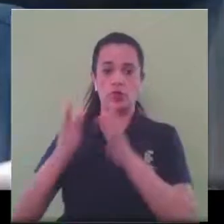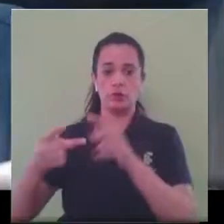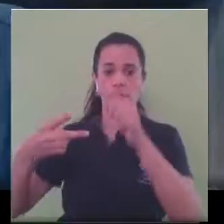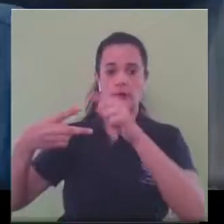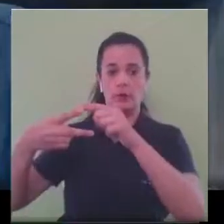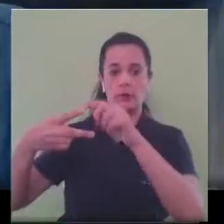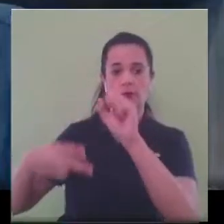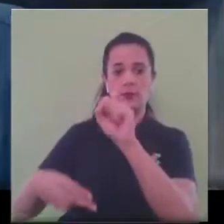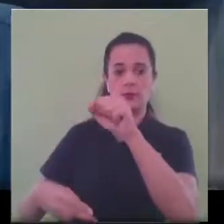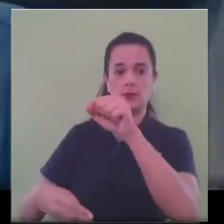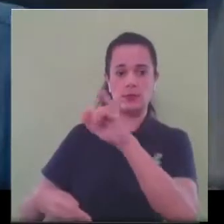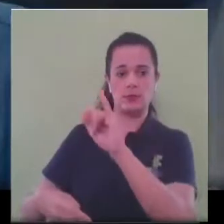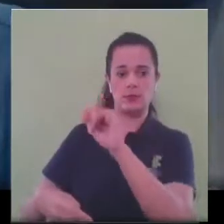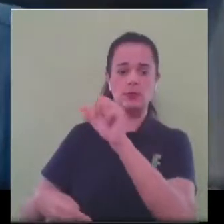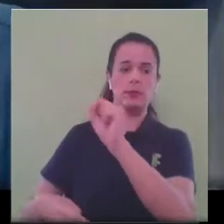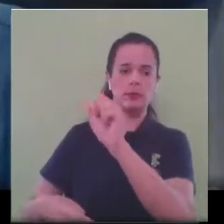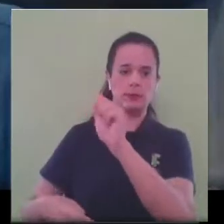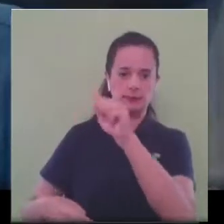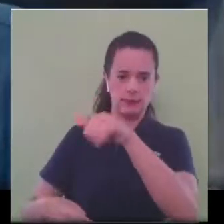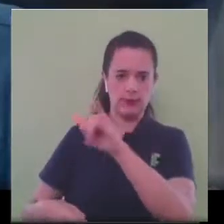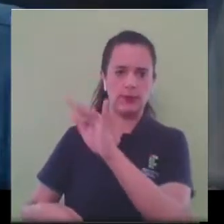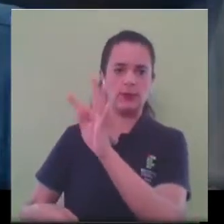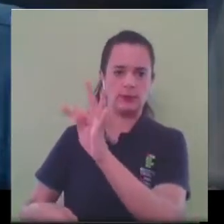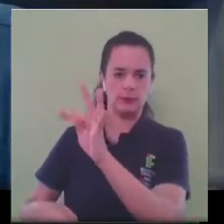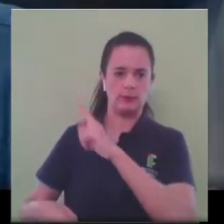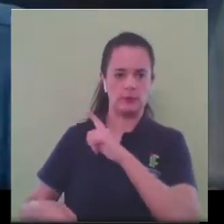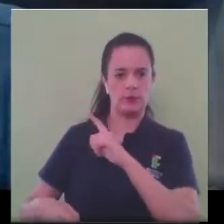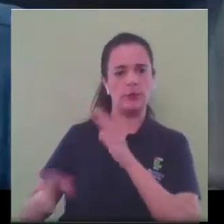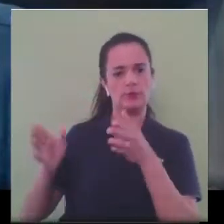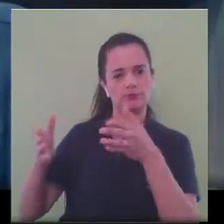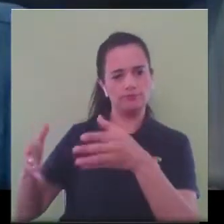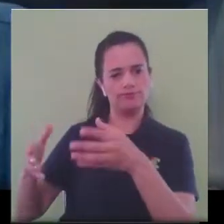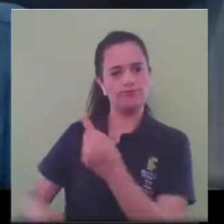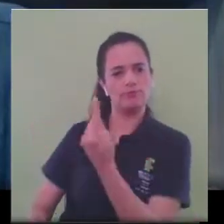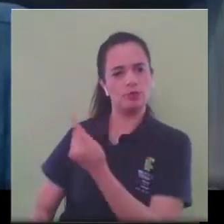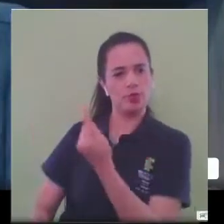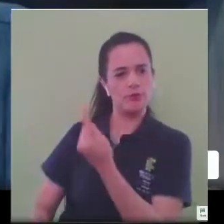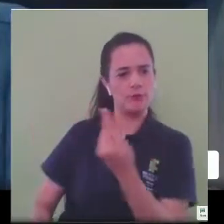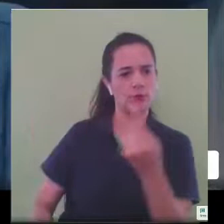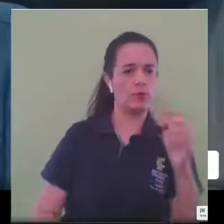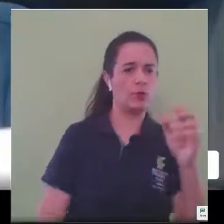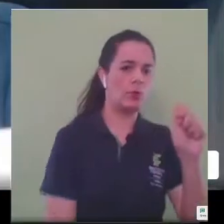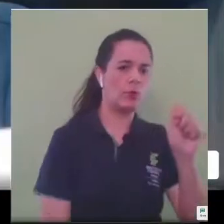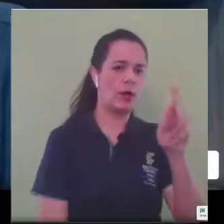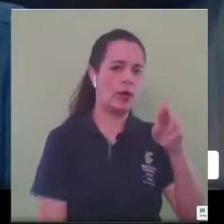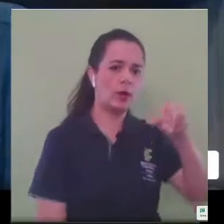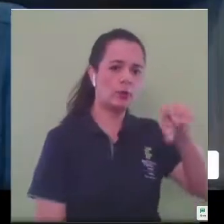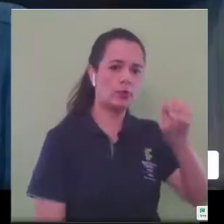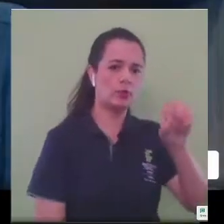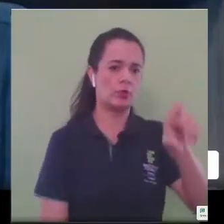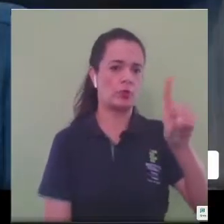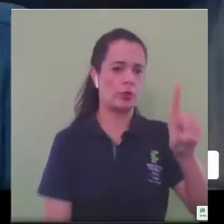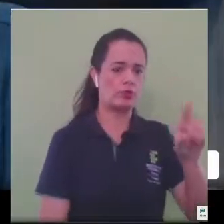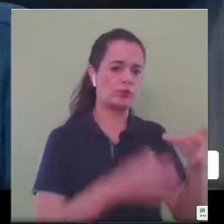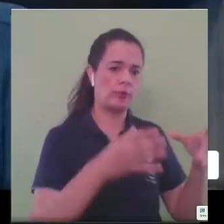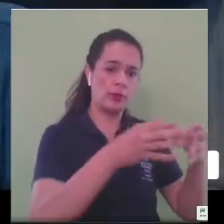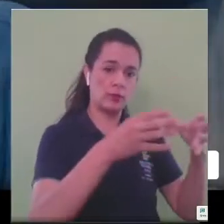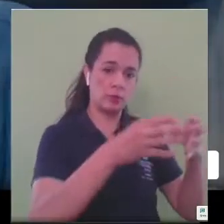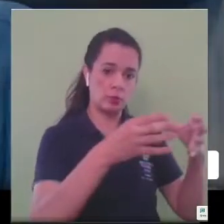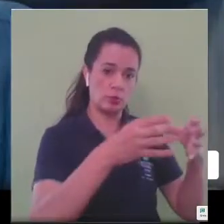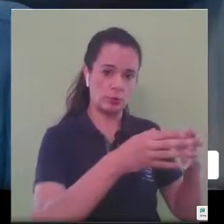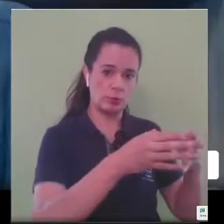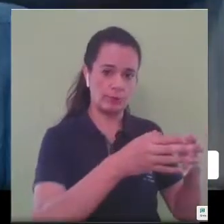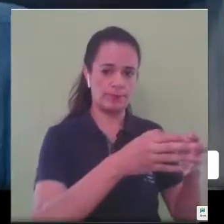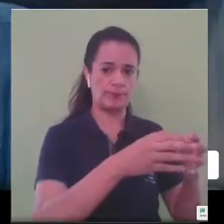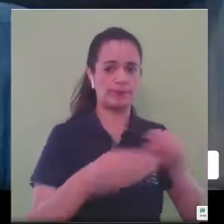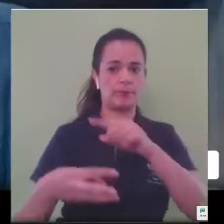concepção mais ampla, o Arnold trata de uma concepção de grupo. Depois temos a ideia de clássico quanto a T.S. Eliot,